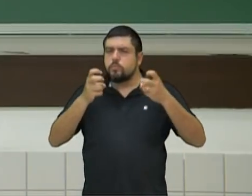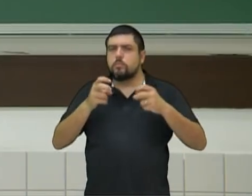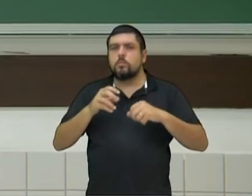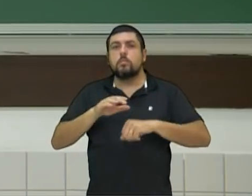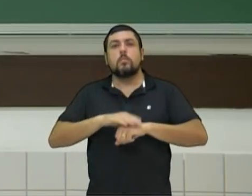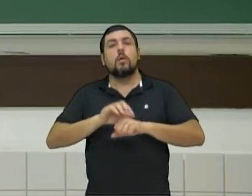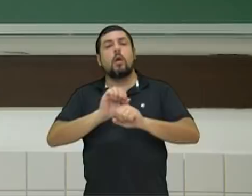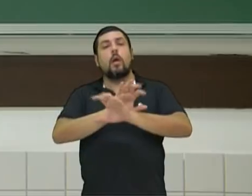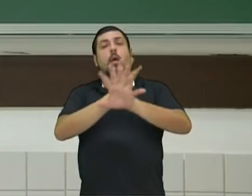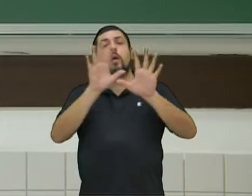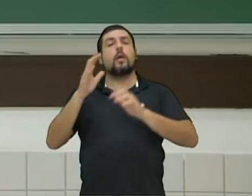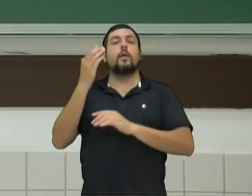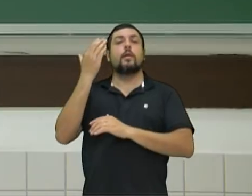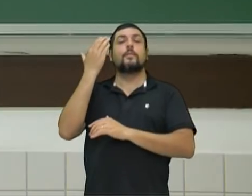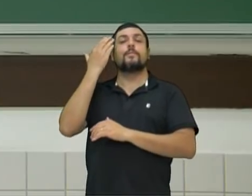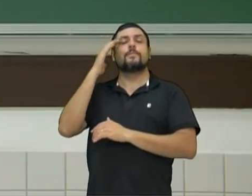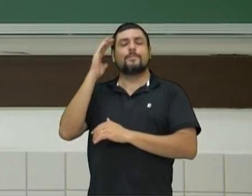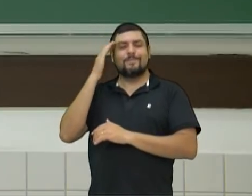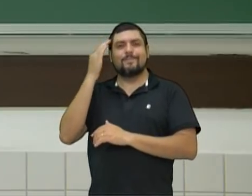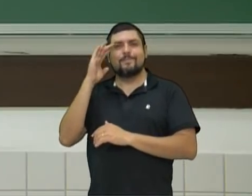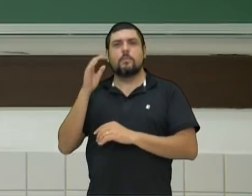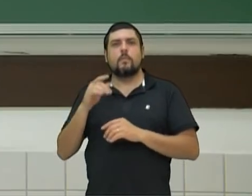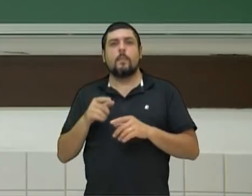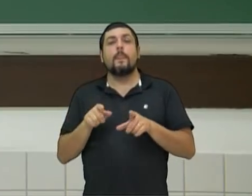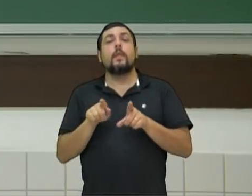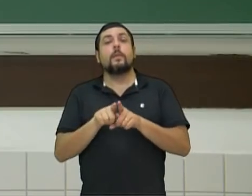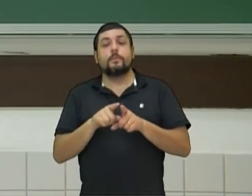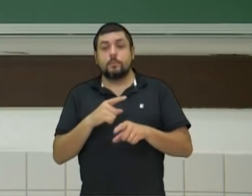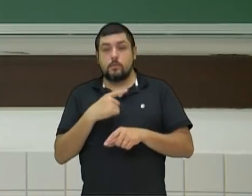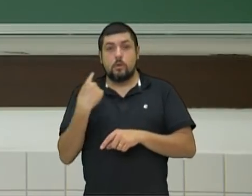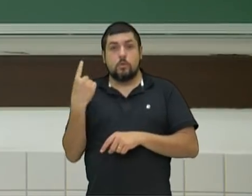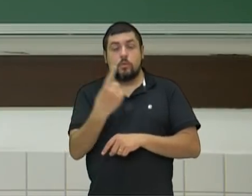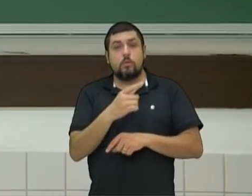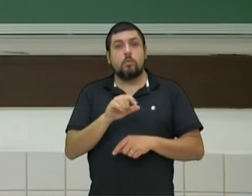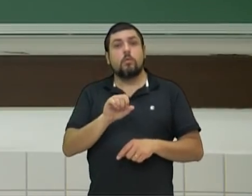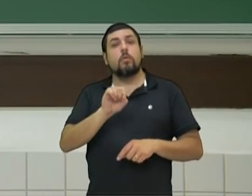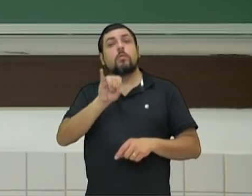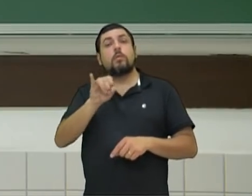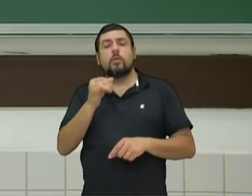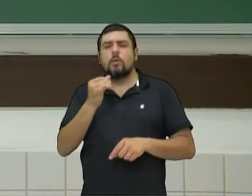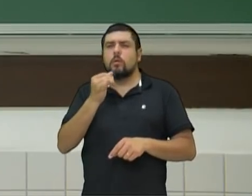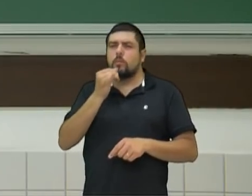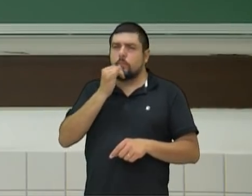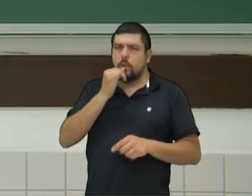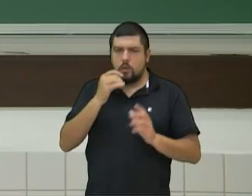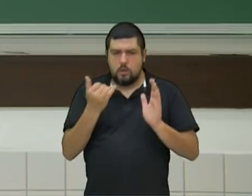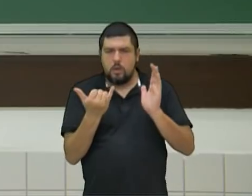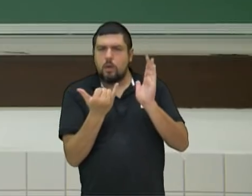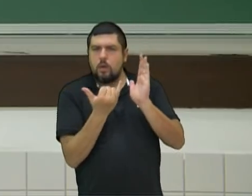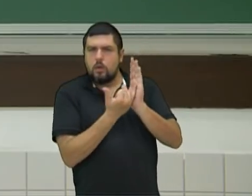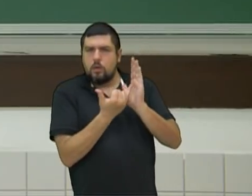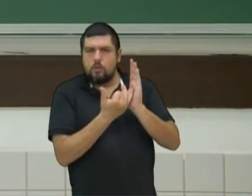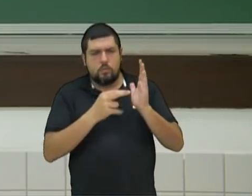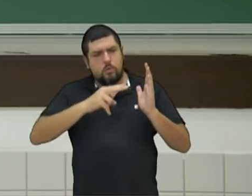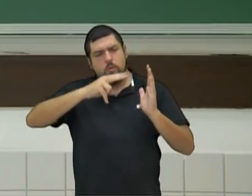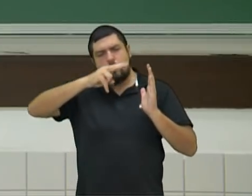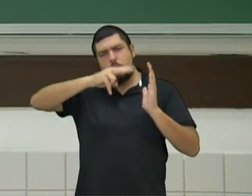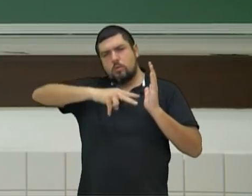para vocês, né? Até para nós, quando nós estamos lendo, quando nós estamos vendo algum relatório, vendo algum dado